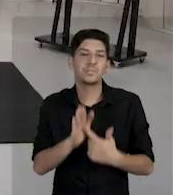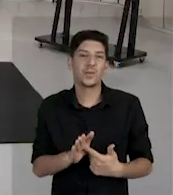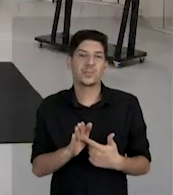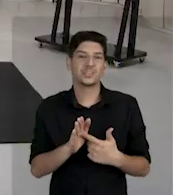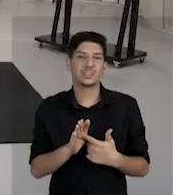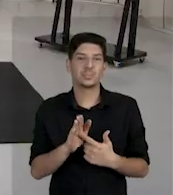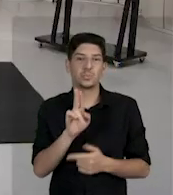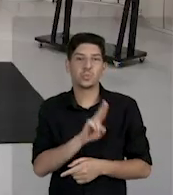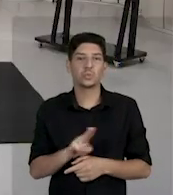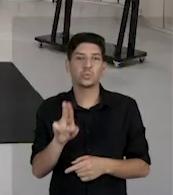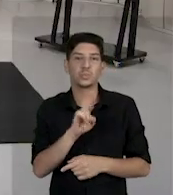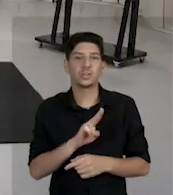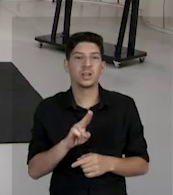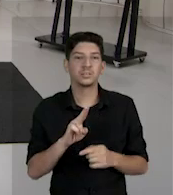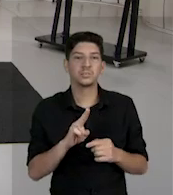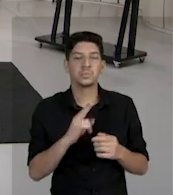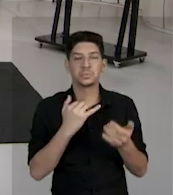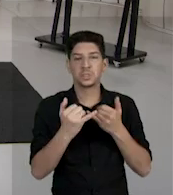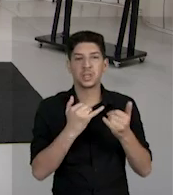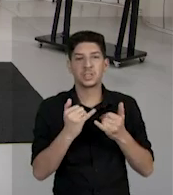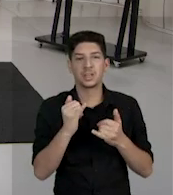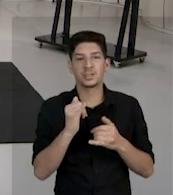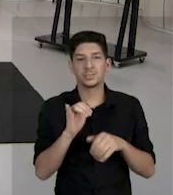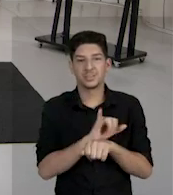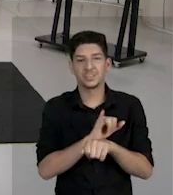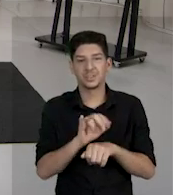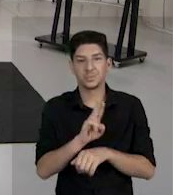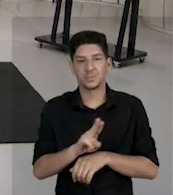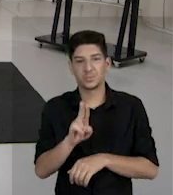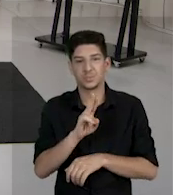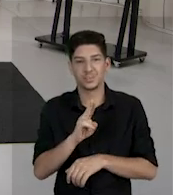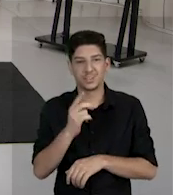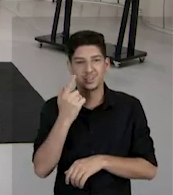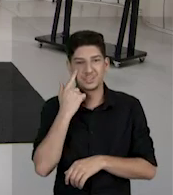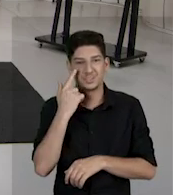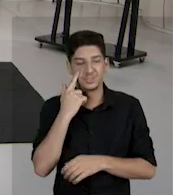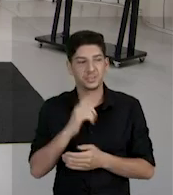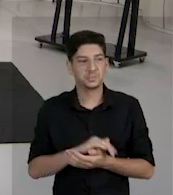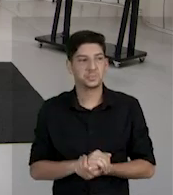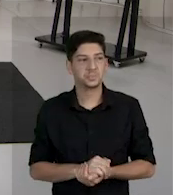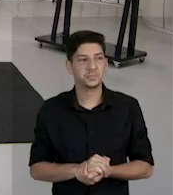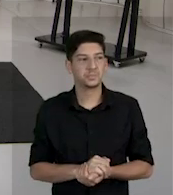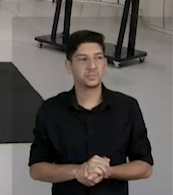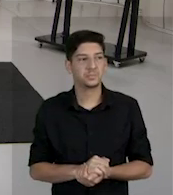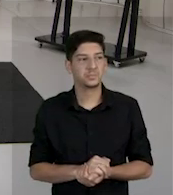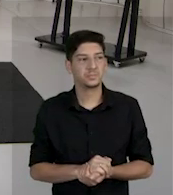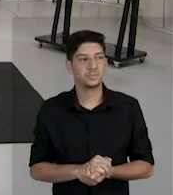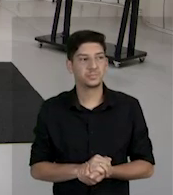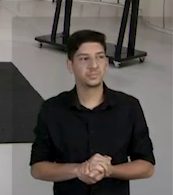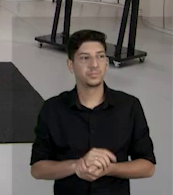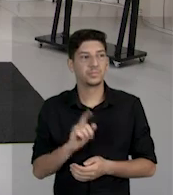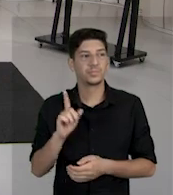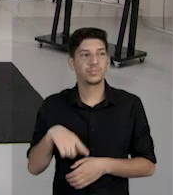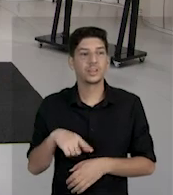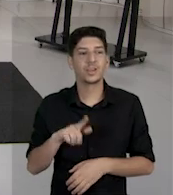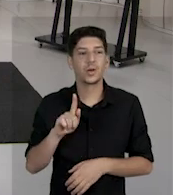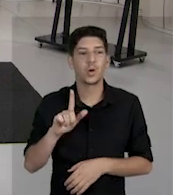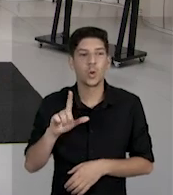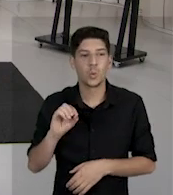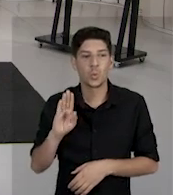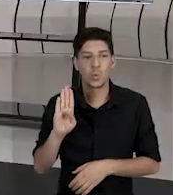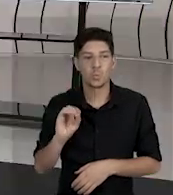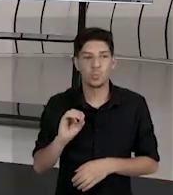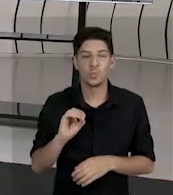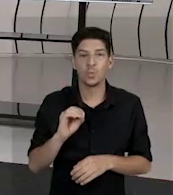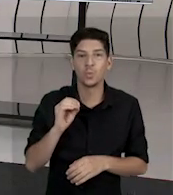com um modelo bem improvisado, como eu utilizei na última aula, que seria a ideia do globo ocular. Então, o nosso